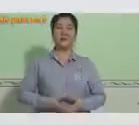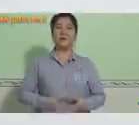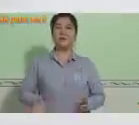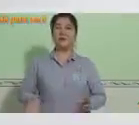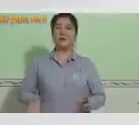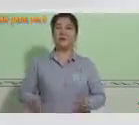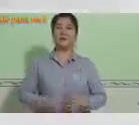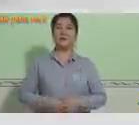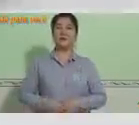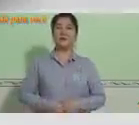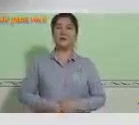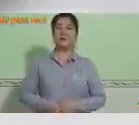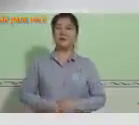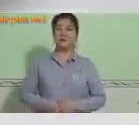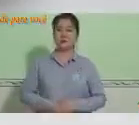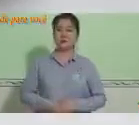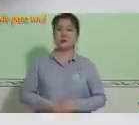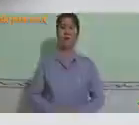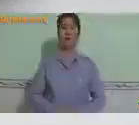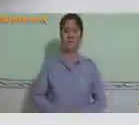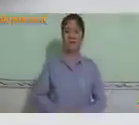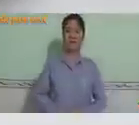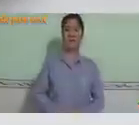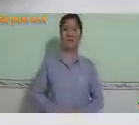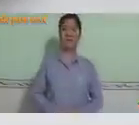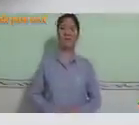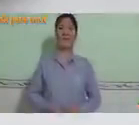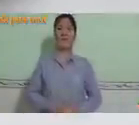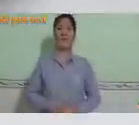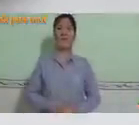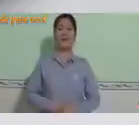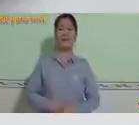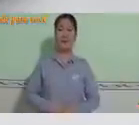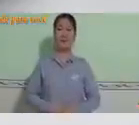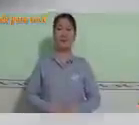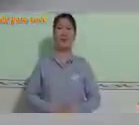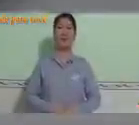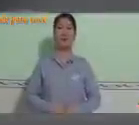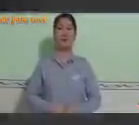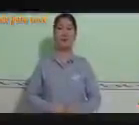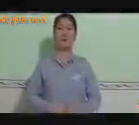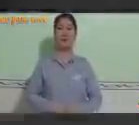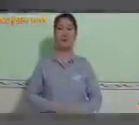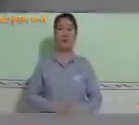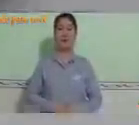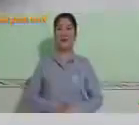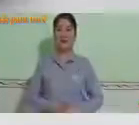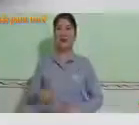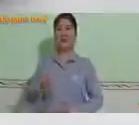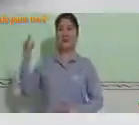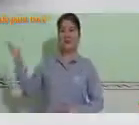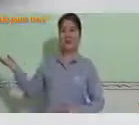Estes exercícios, além de trabalhar a parte respiratória, promovendo uma melhor respiração, também